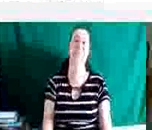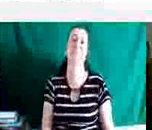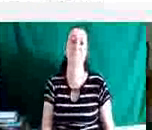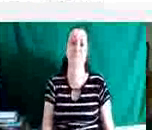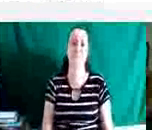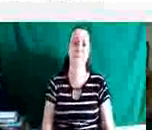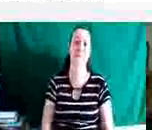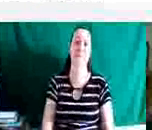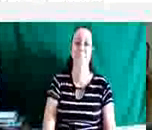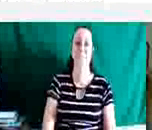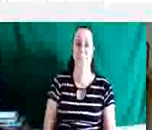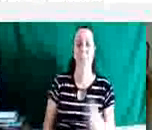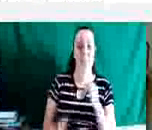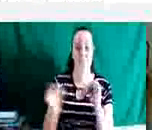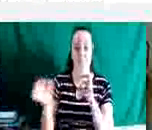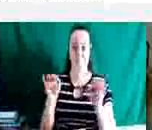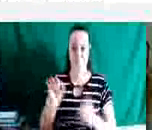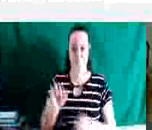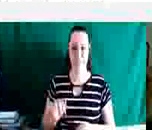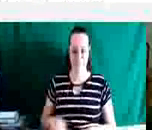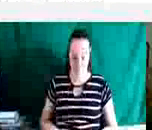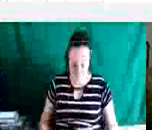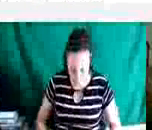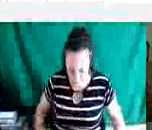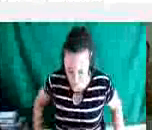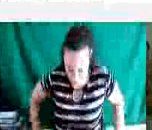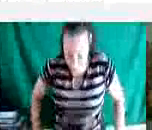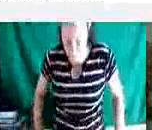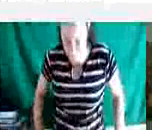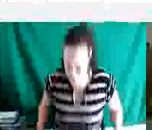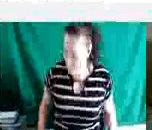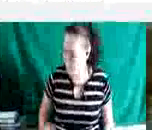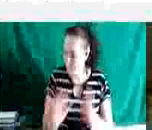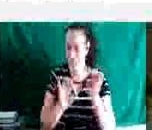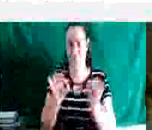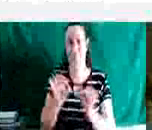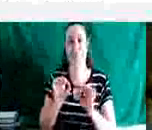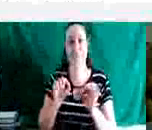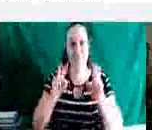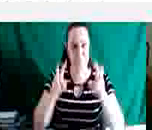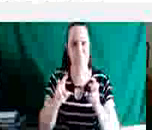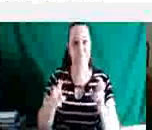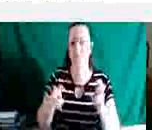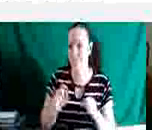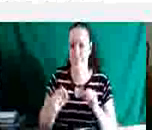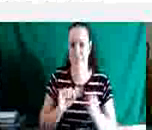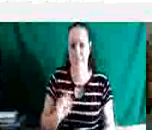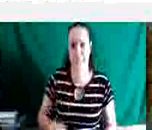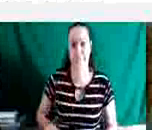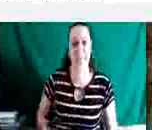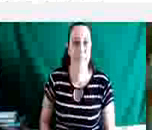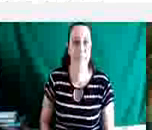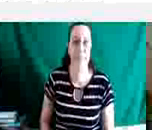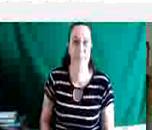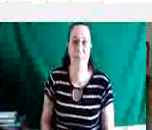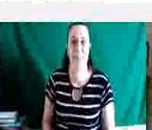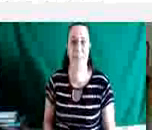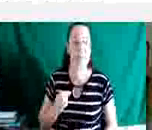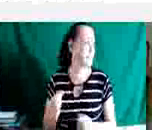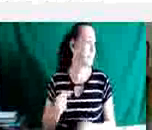comando. Ó. Tá vendo aqui? Ó? Ou apóstrofo 1 igual a 1, apóstrofo 1. Né? Isso aqui são